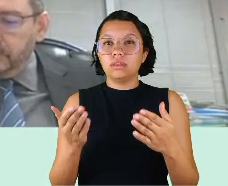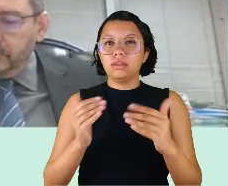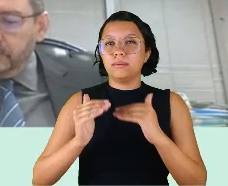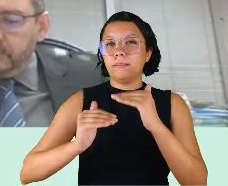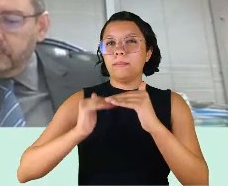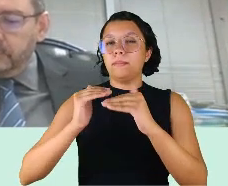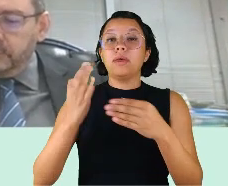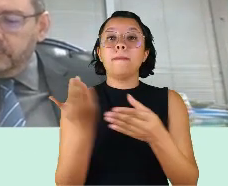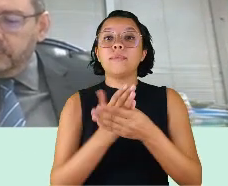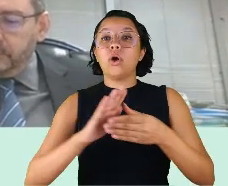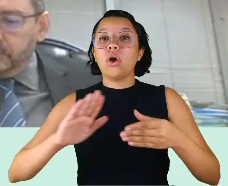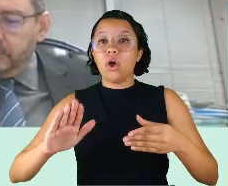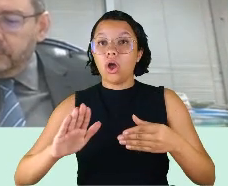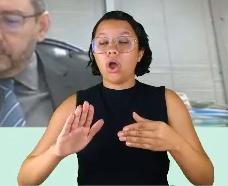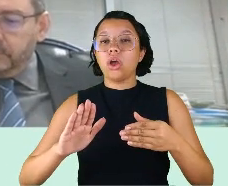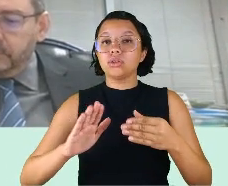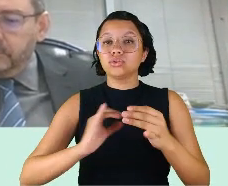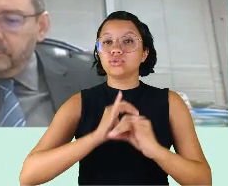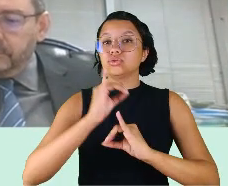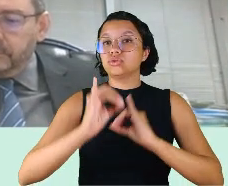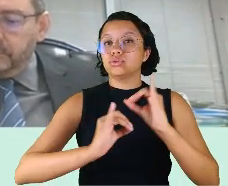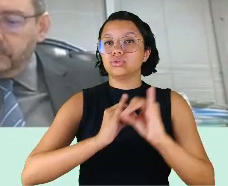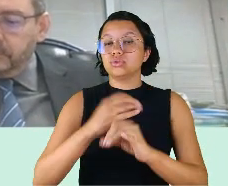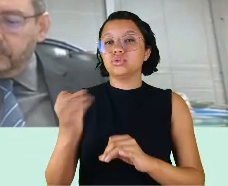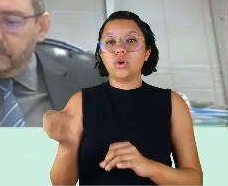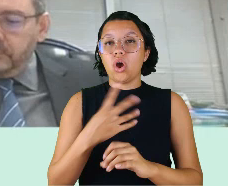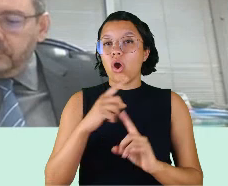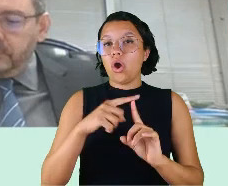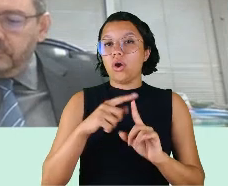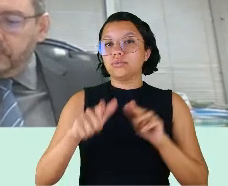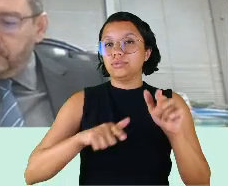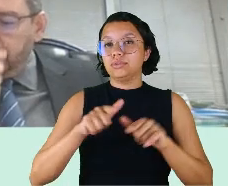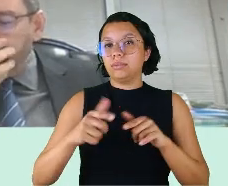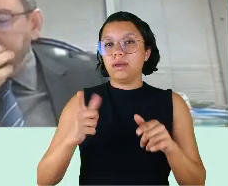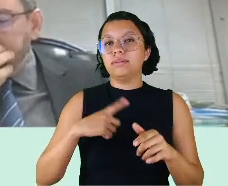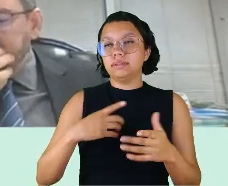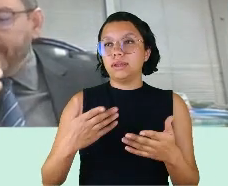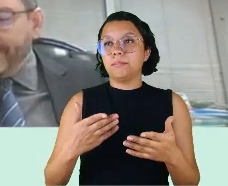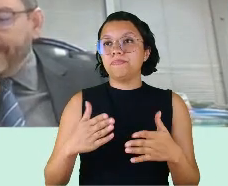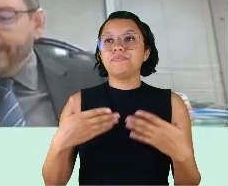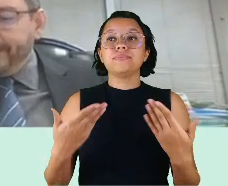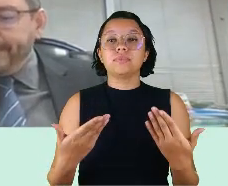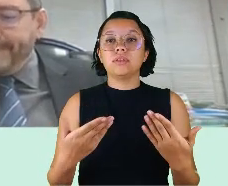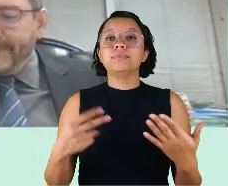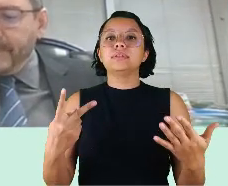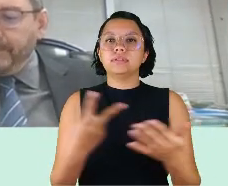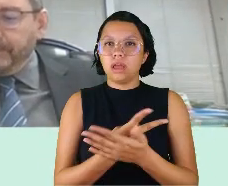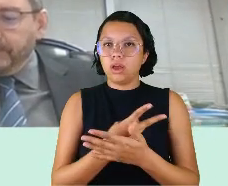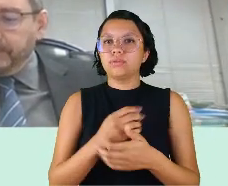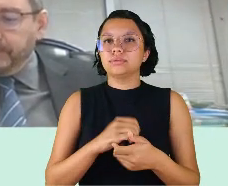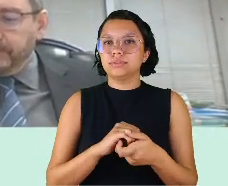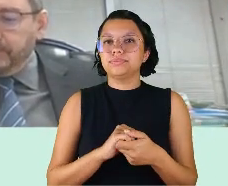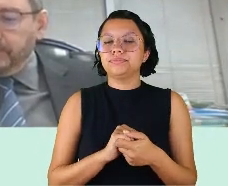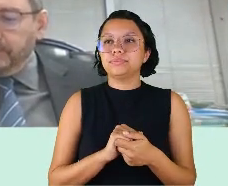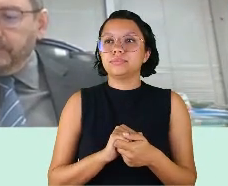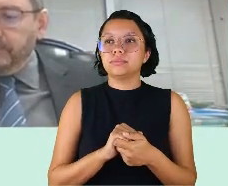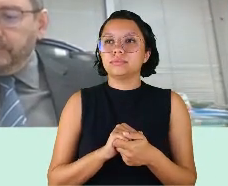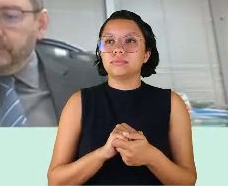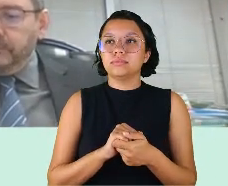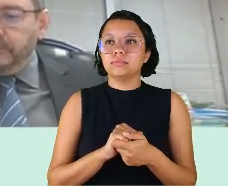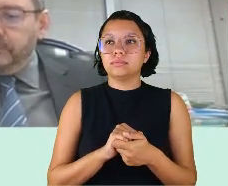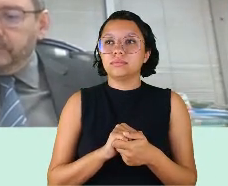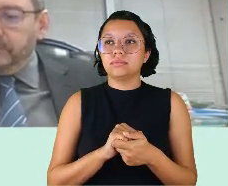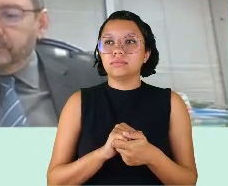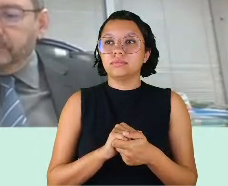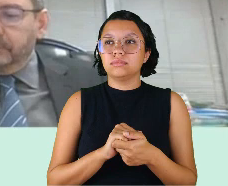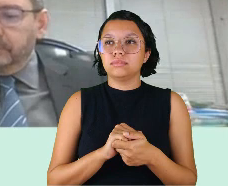nesse processo eletrônico, né, nessa nova forma de trabalho que a gente tem. Então, isso está acontecendo.